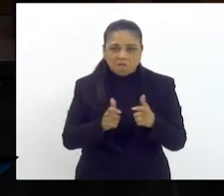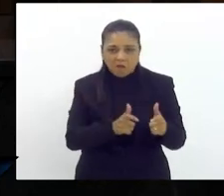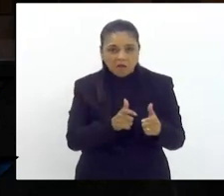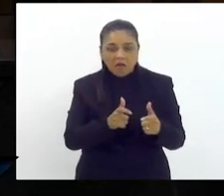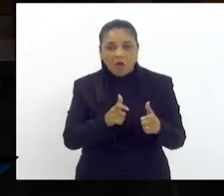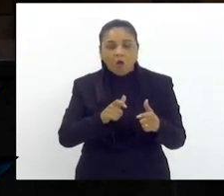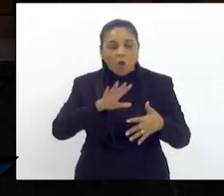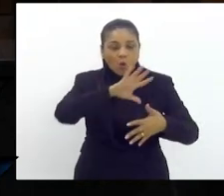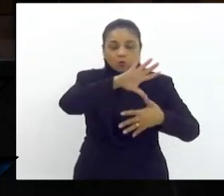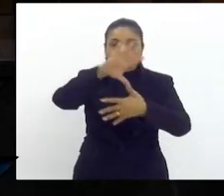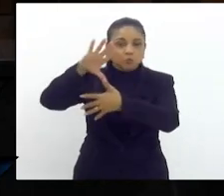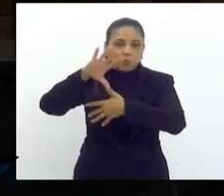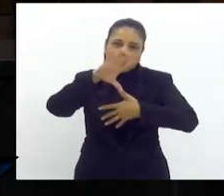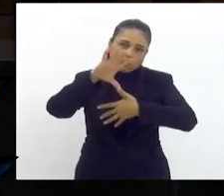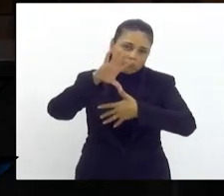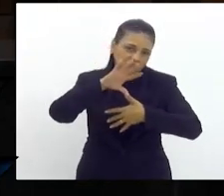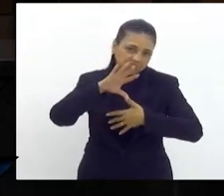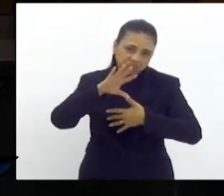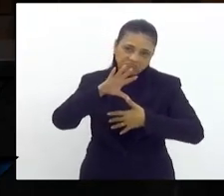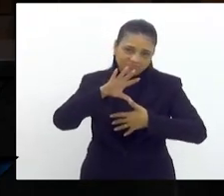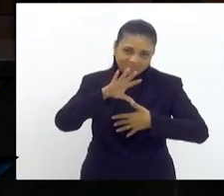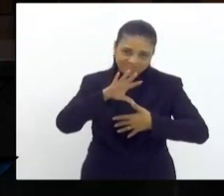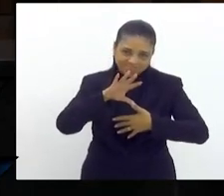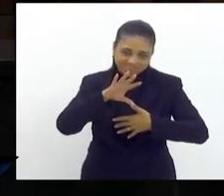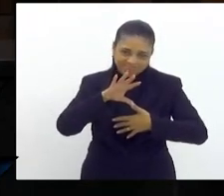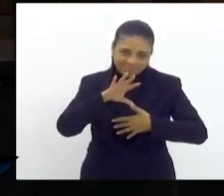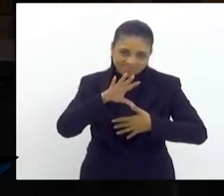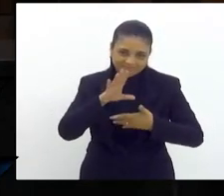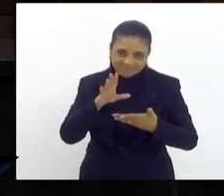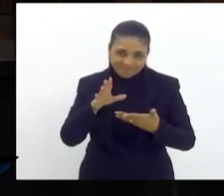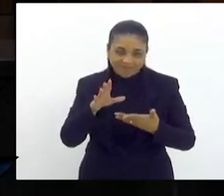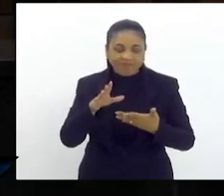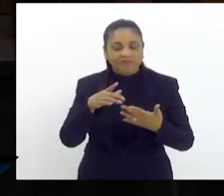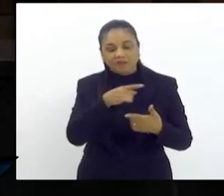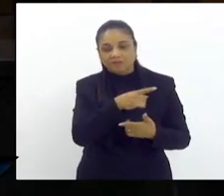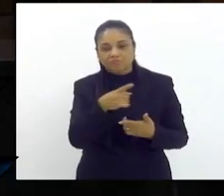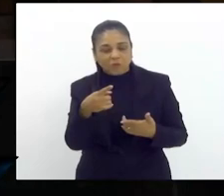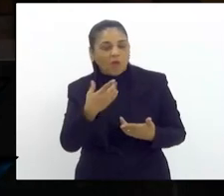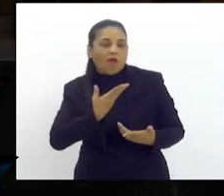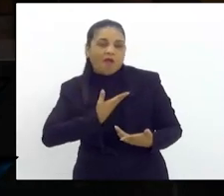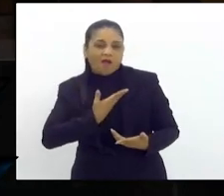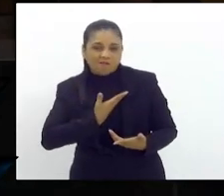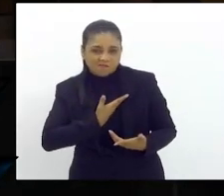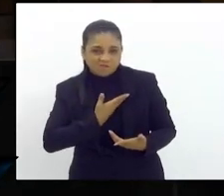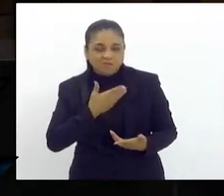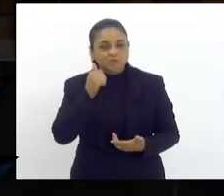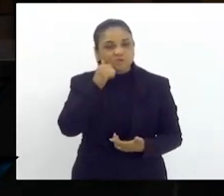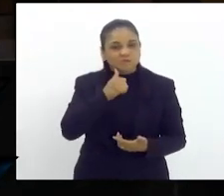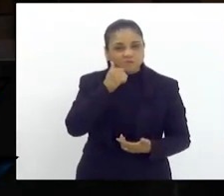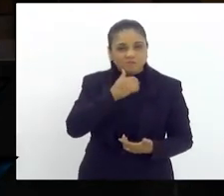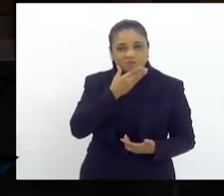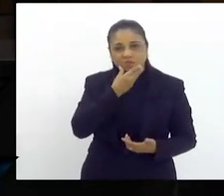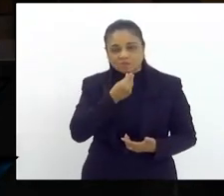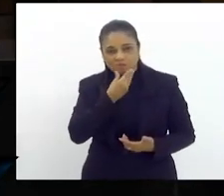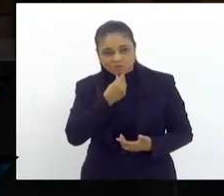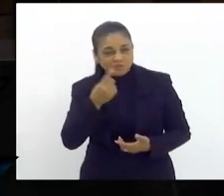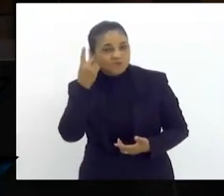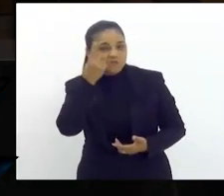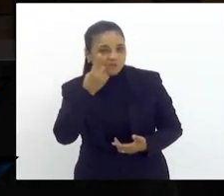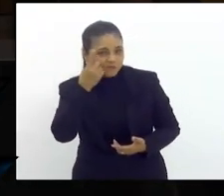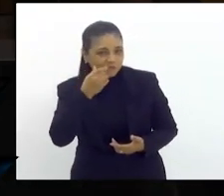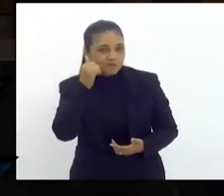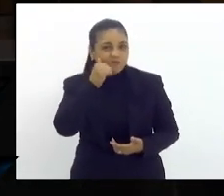continente em que vivemos então companheiros companheiras parlamentares